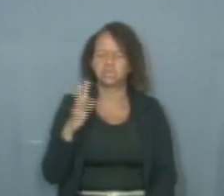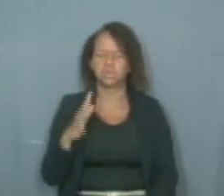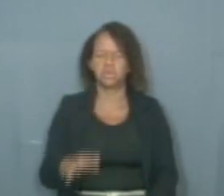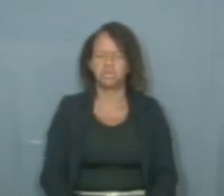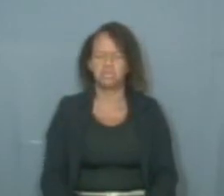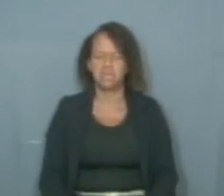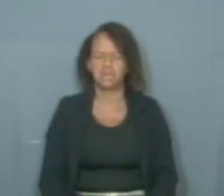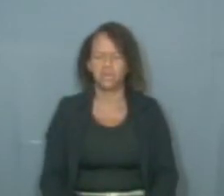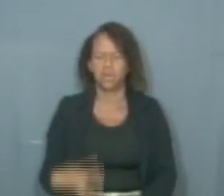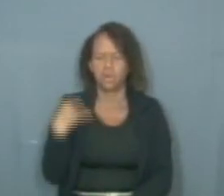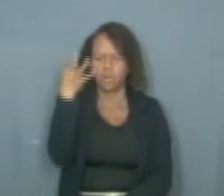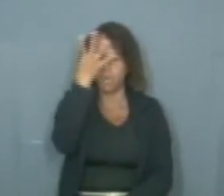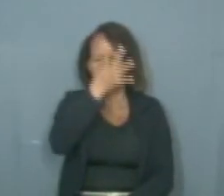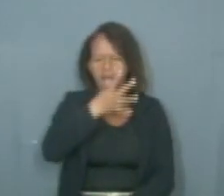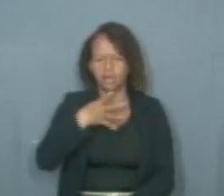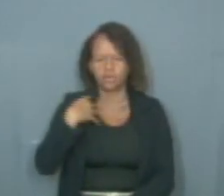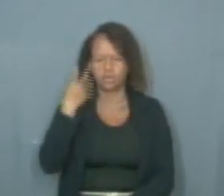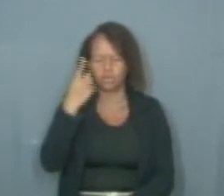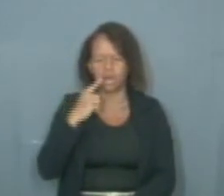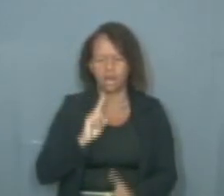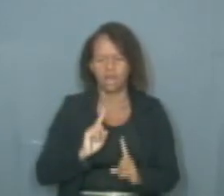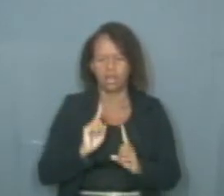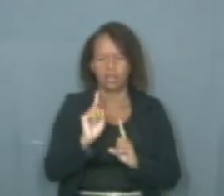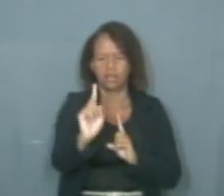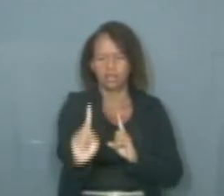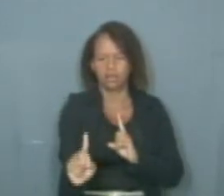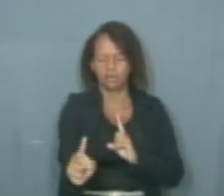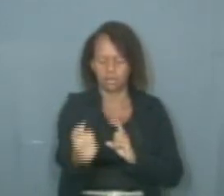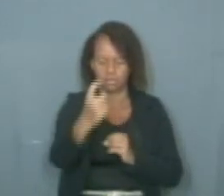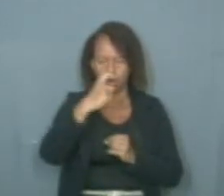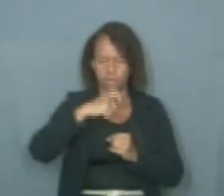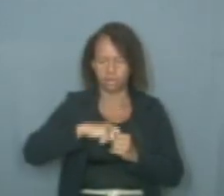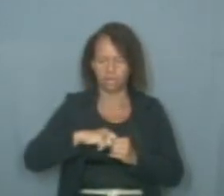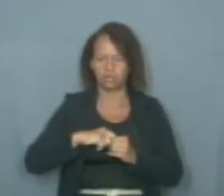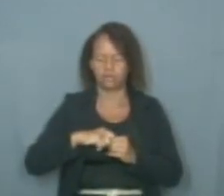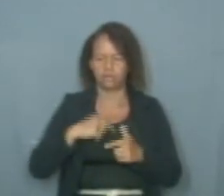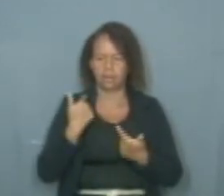Fred, 4 horas indo e vindo do trabalho.